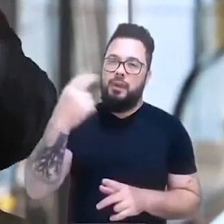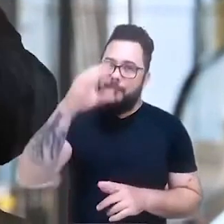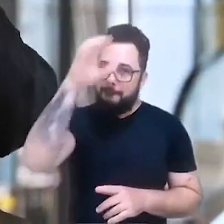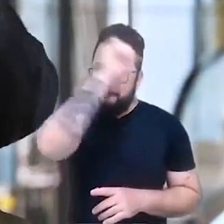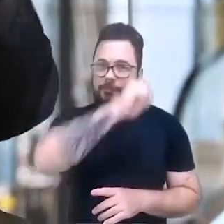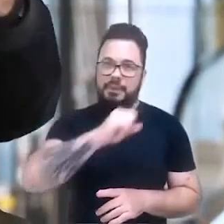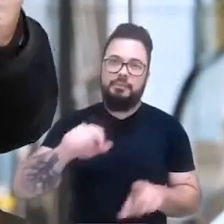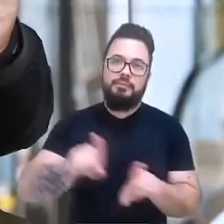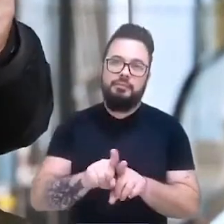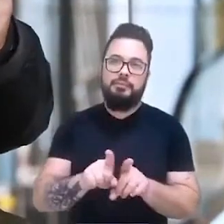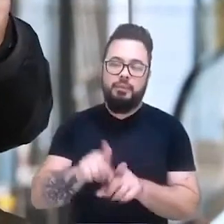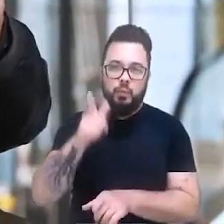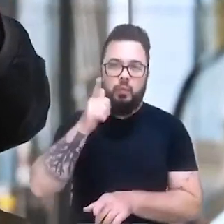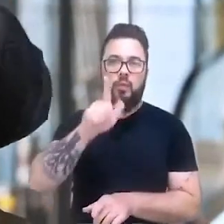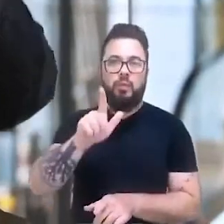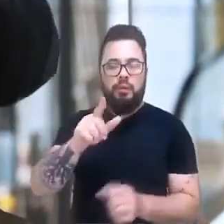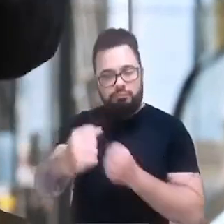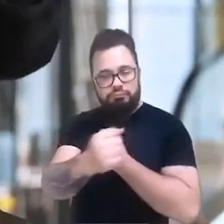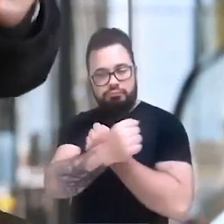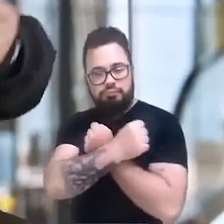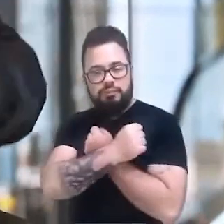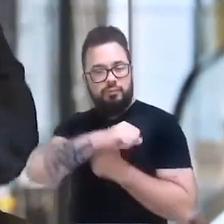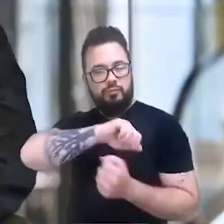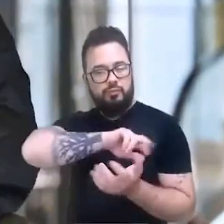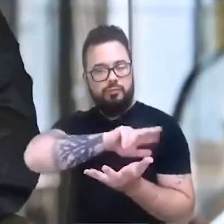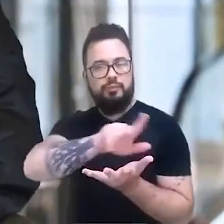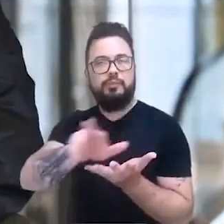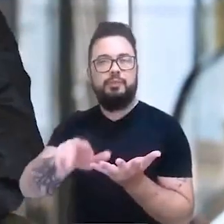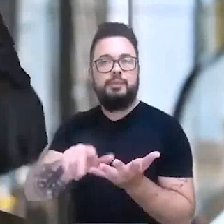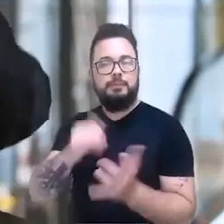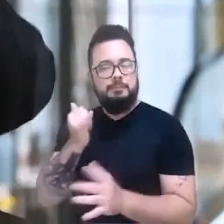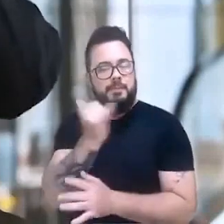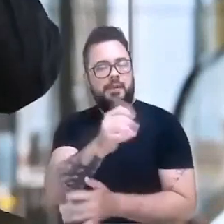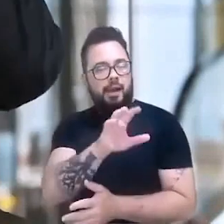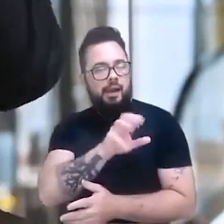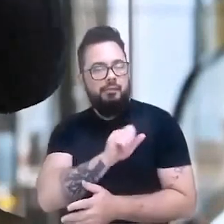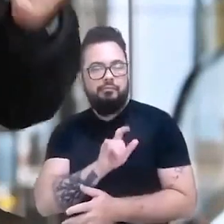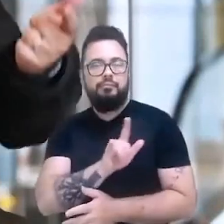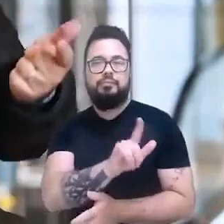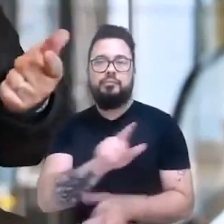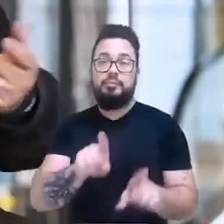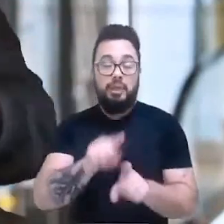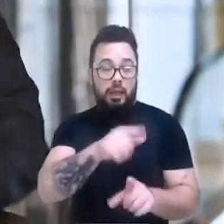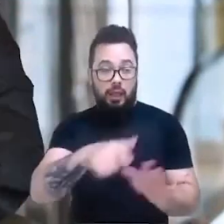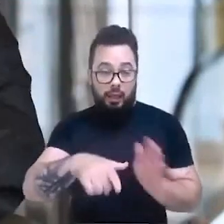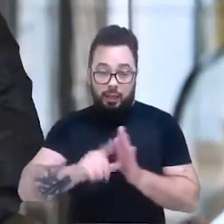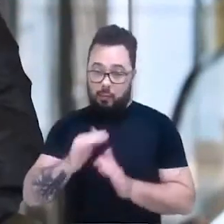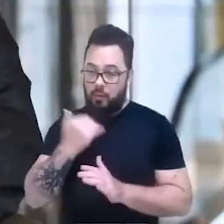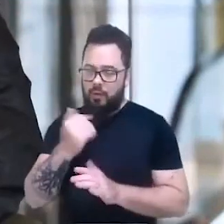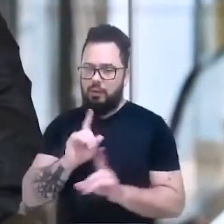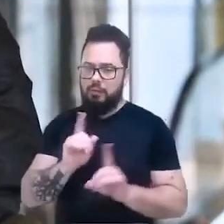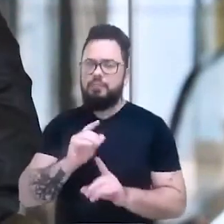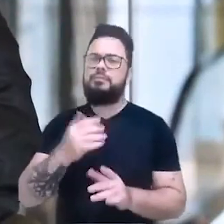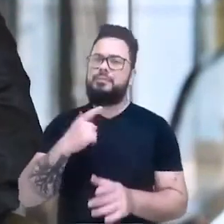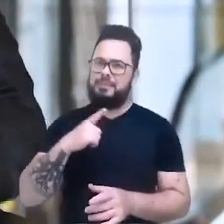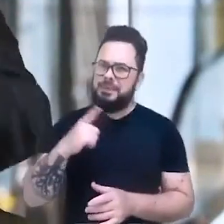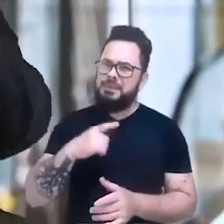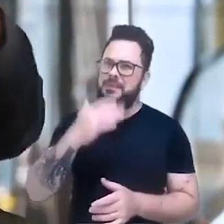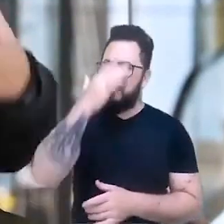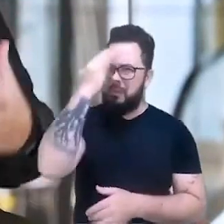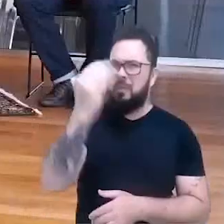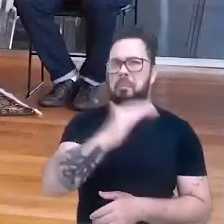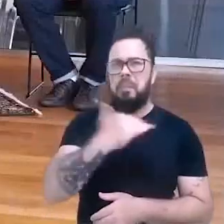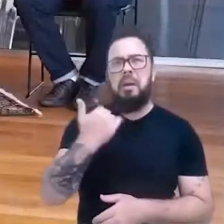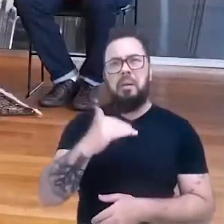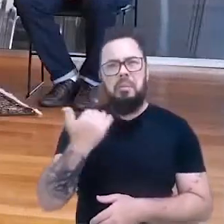melhorado, aprendendo que dá tempo de abraçar o que a gente não abraçou, dá tempo de a gente dizer para a pessoa que ama. Antes dela morrer, a gente